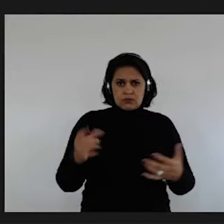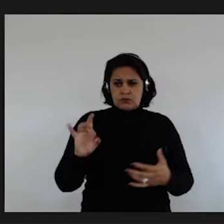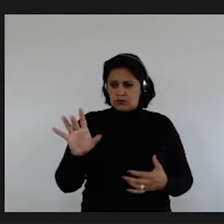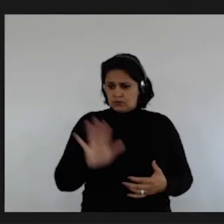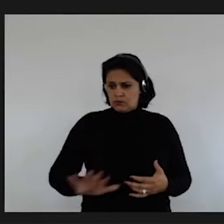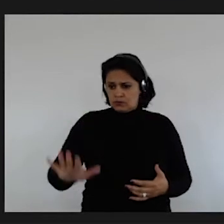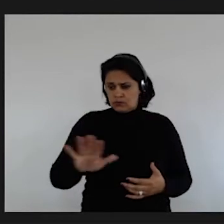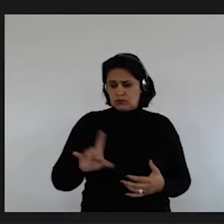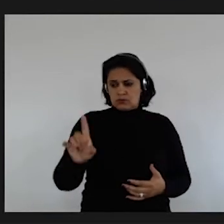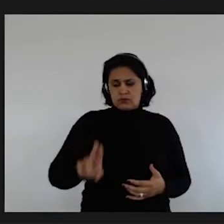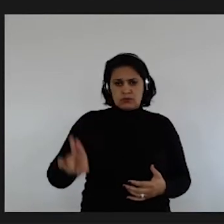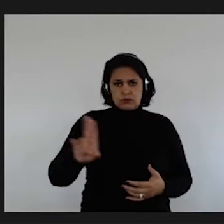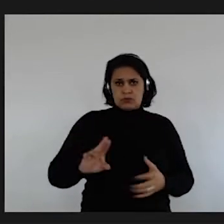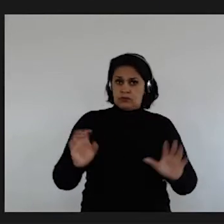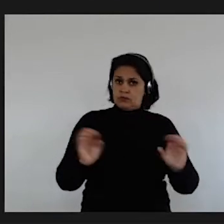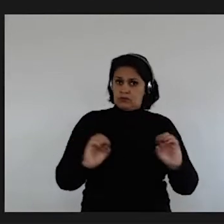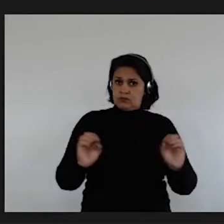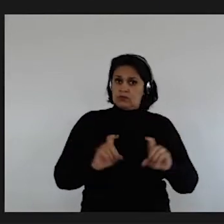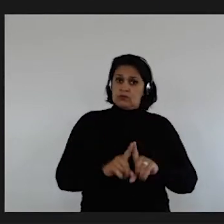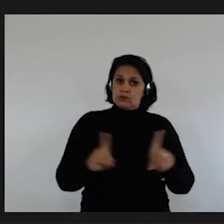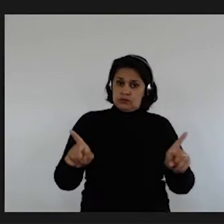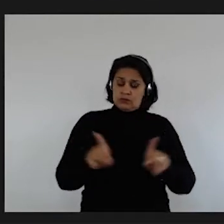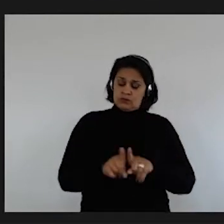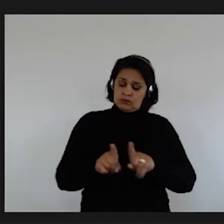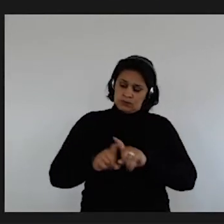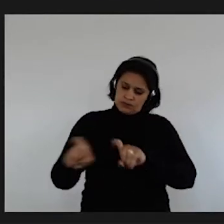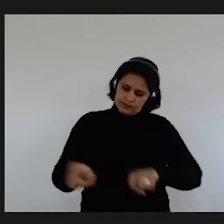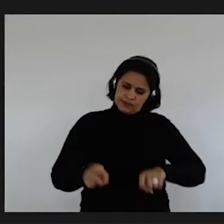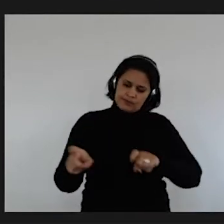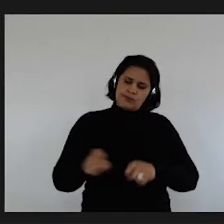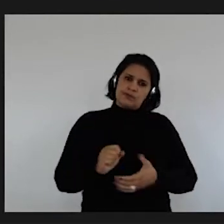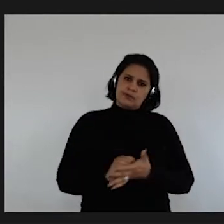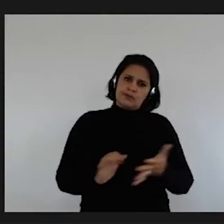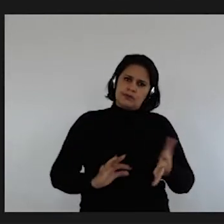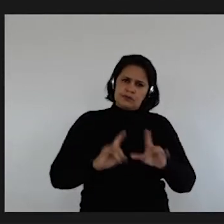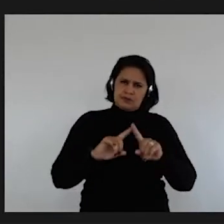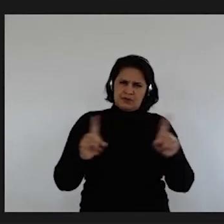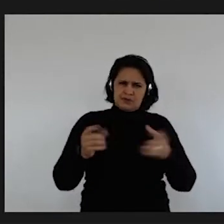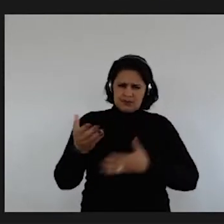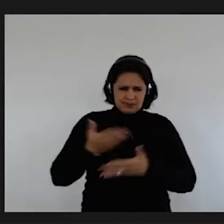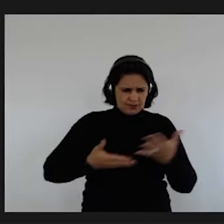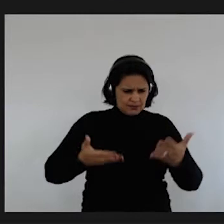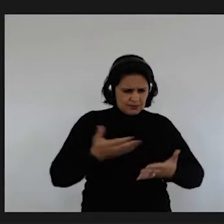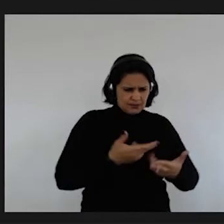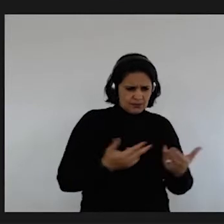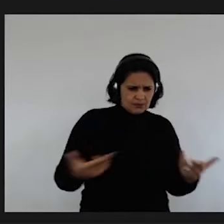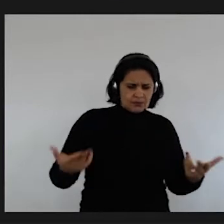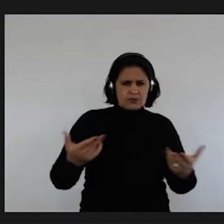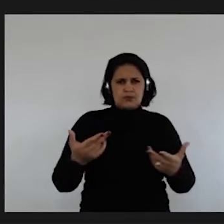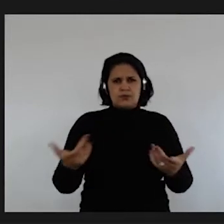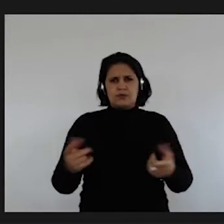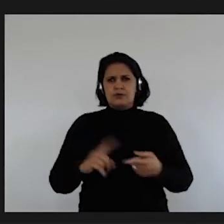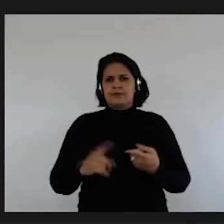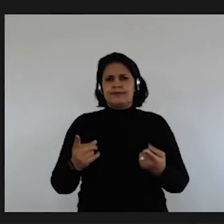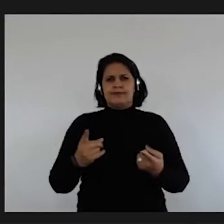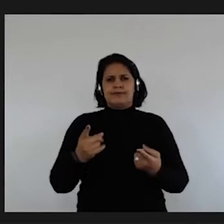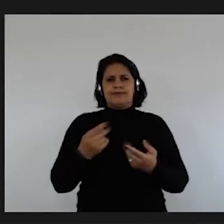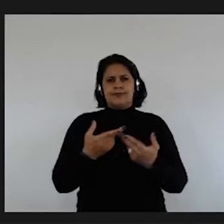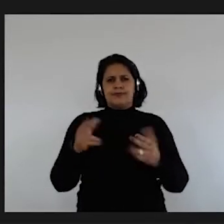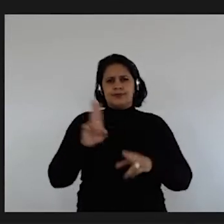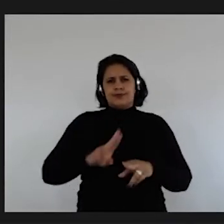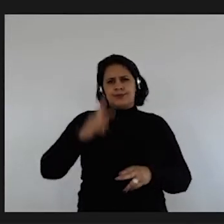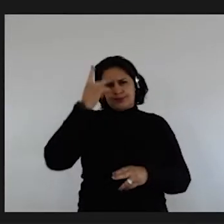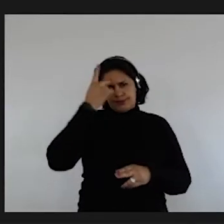no exercício da atividade agrária. E aí, não compartilhar ferramentas, objetos de uso pessoal, higienizá-las após o